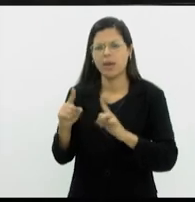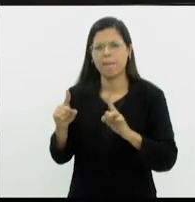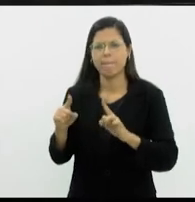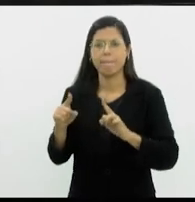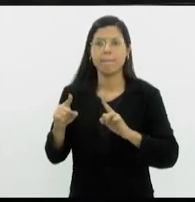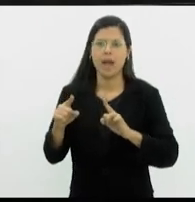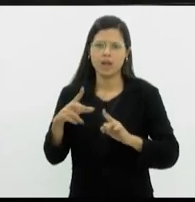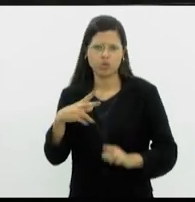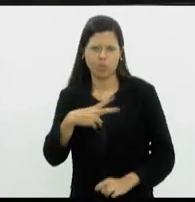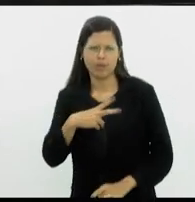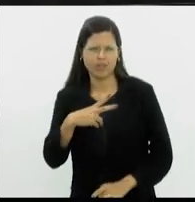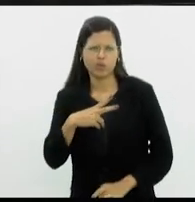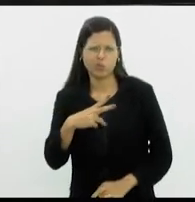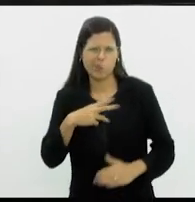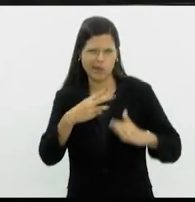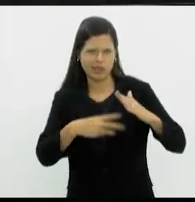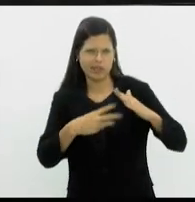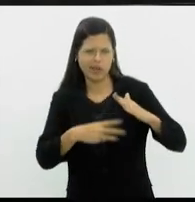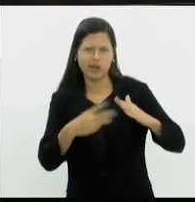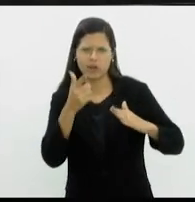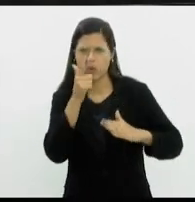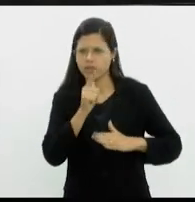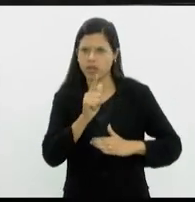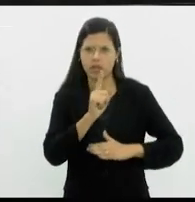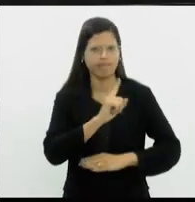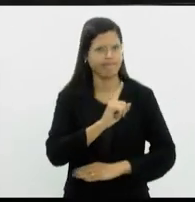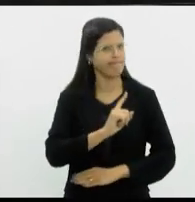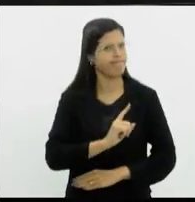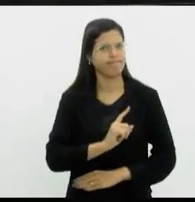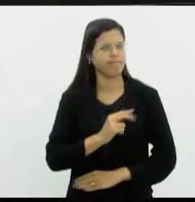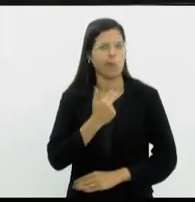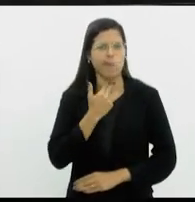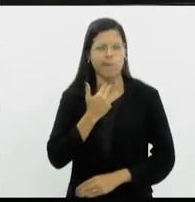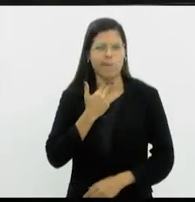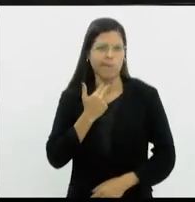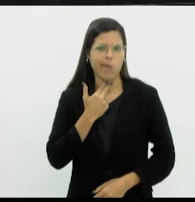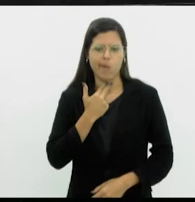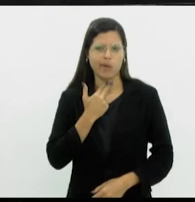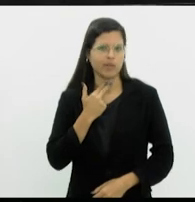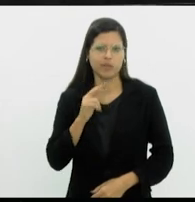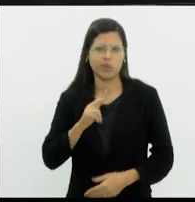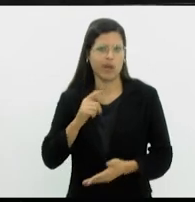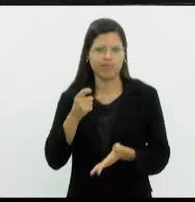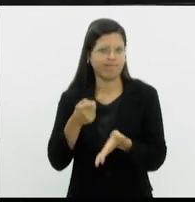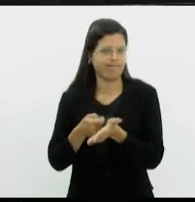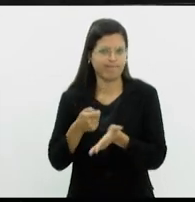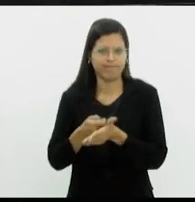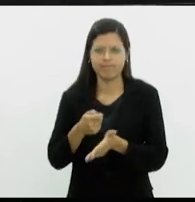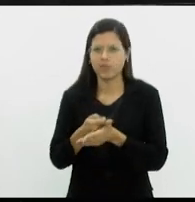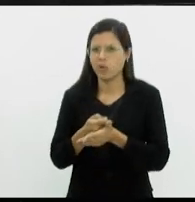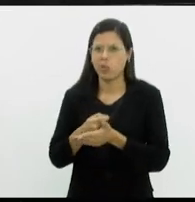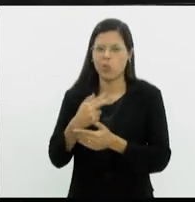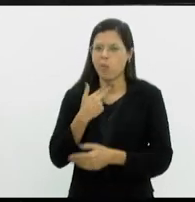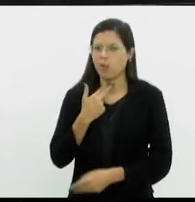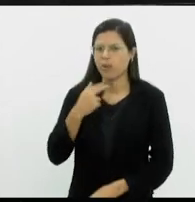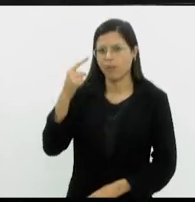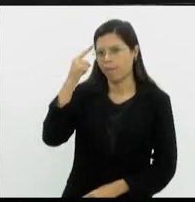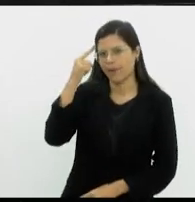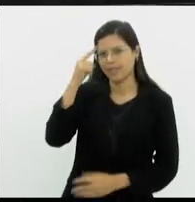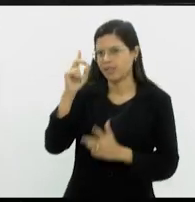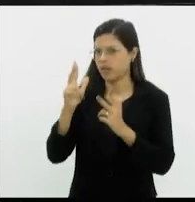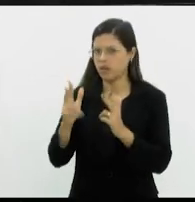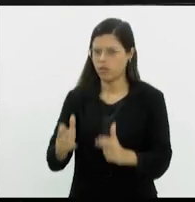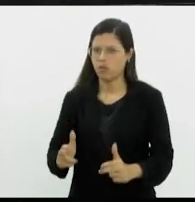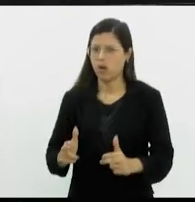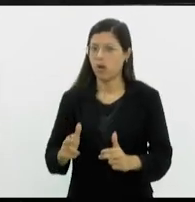privada consegue. Não, não podemos e não devemos e não iremos pensar dessa forma.